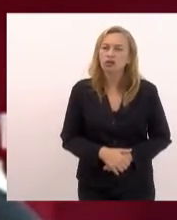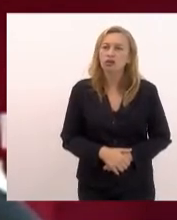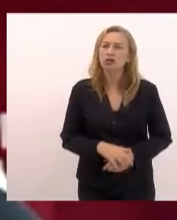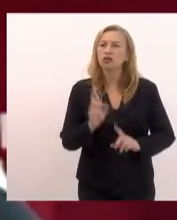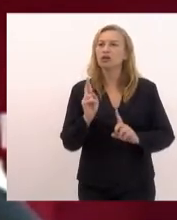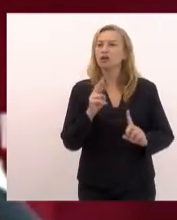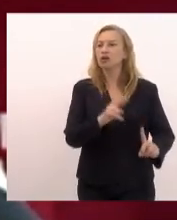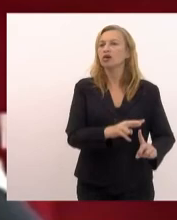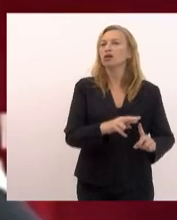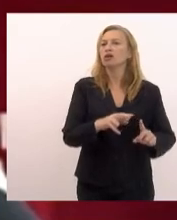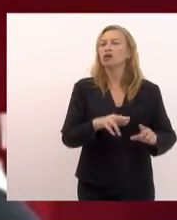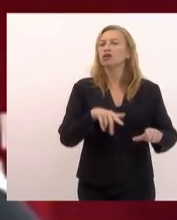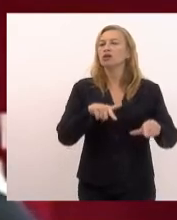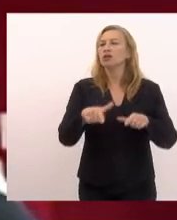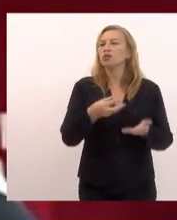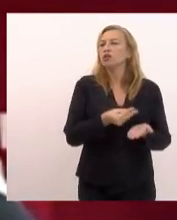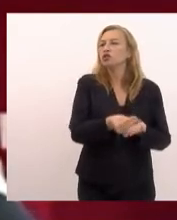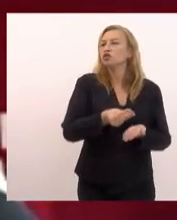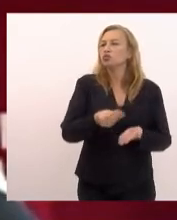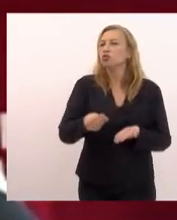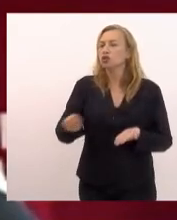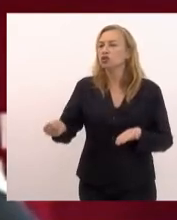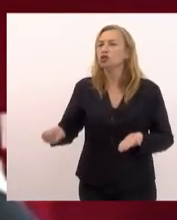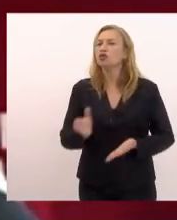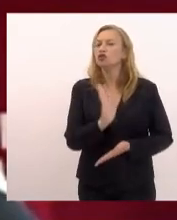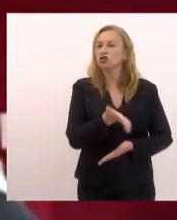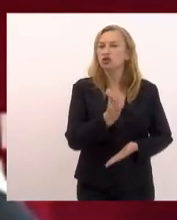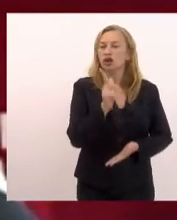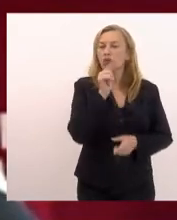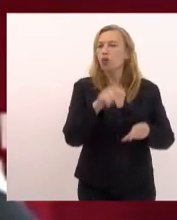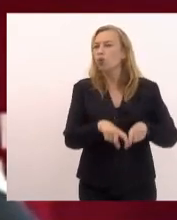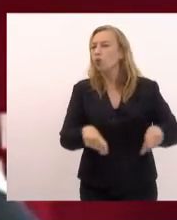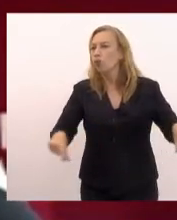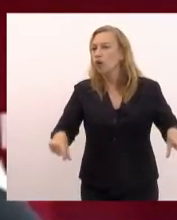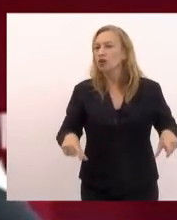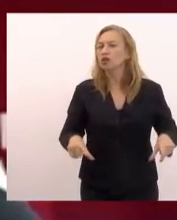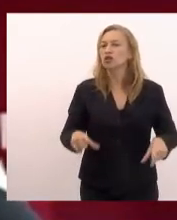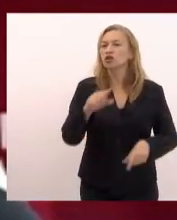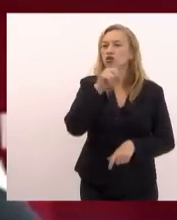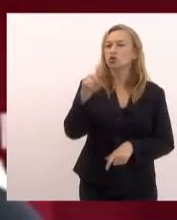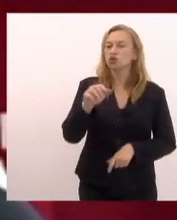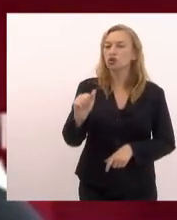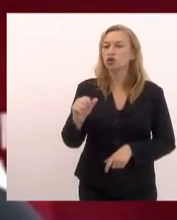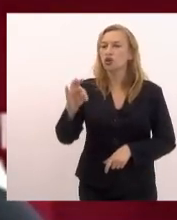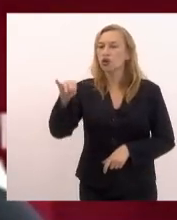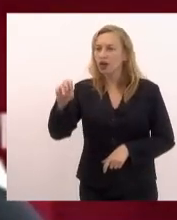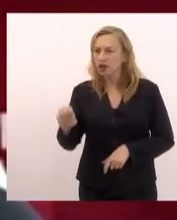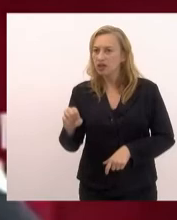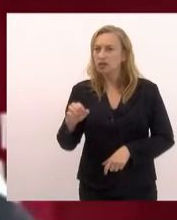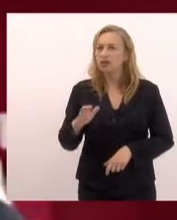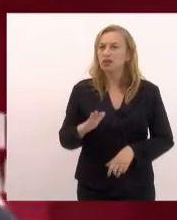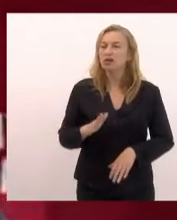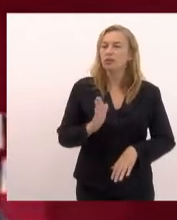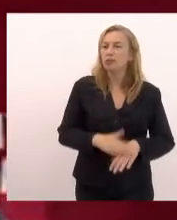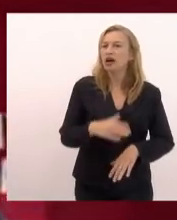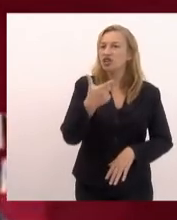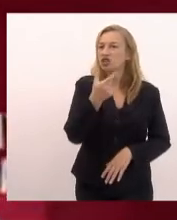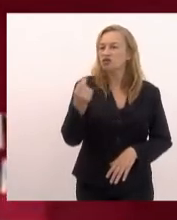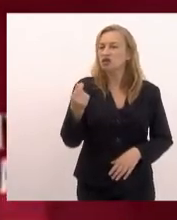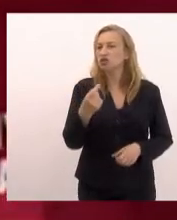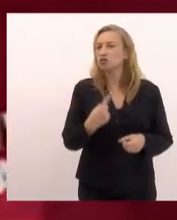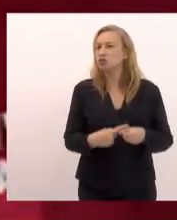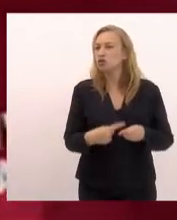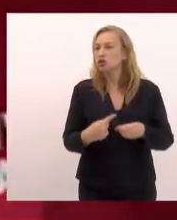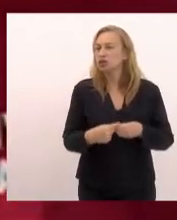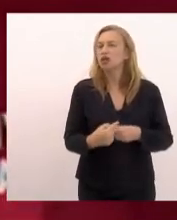refere a serviços de distribuição de água e saneamento na Zona Oeste e em mais 20 municípios,